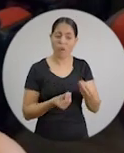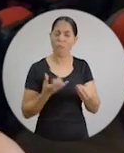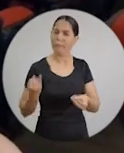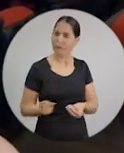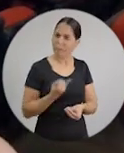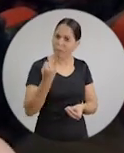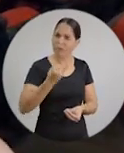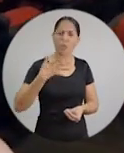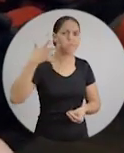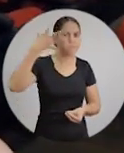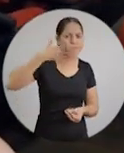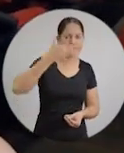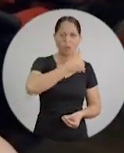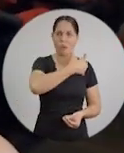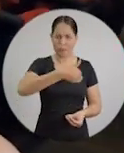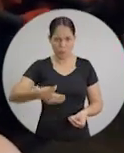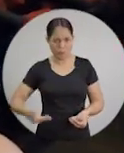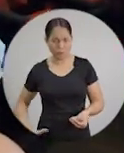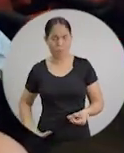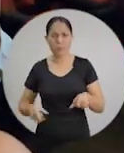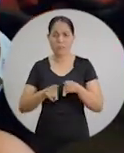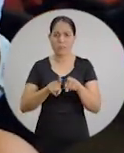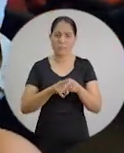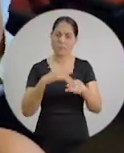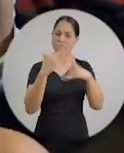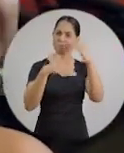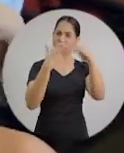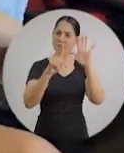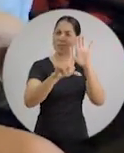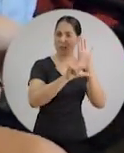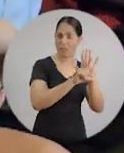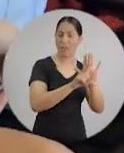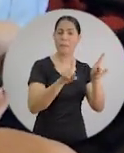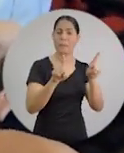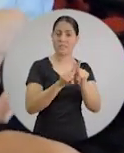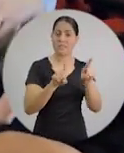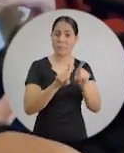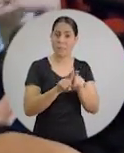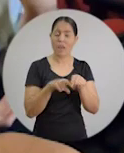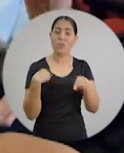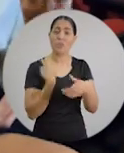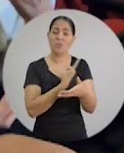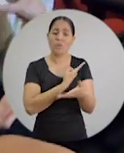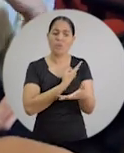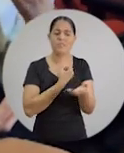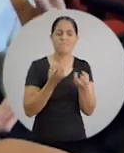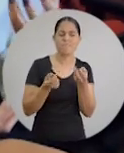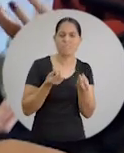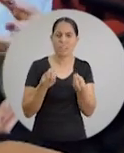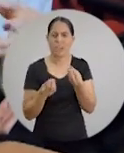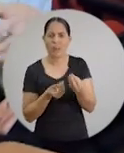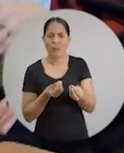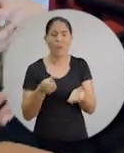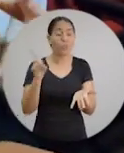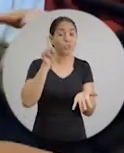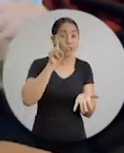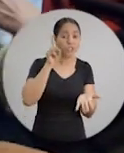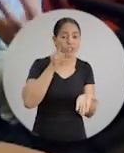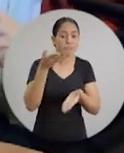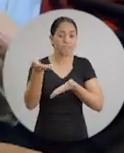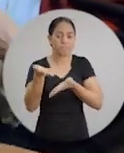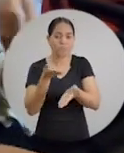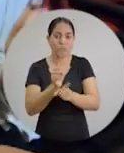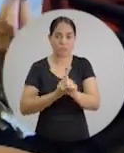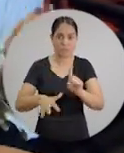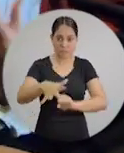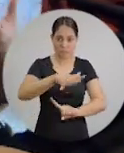é muito importante a gente trabalhar com políticas públicas, a gente trabalhar com avanços na legislação, mas é muito importante a gente perceber que é nesse